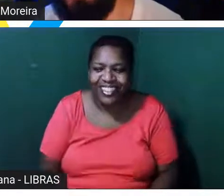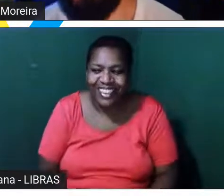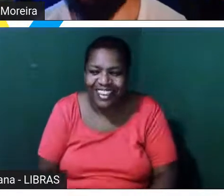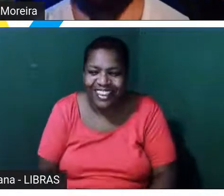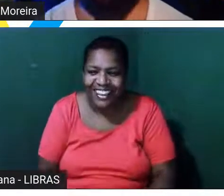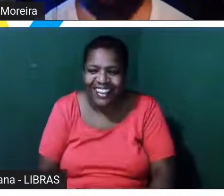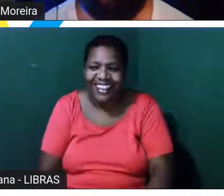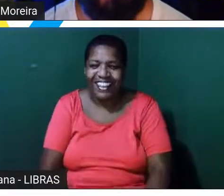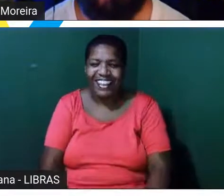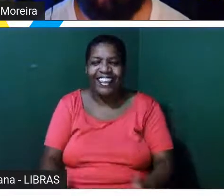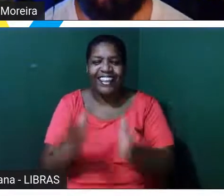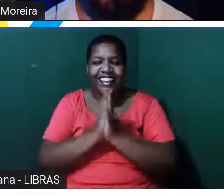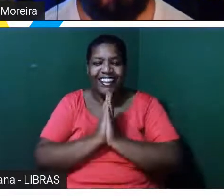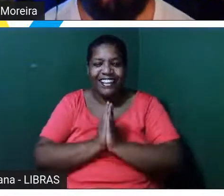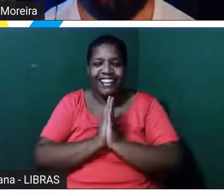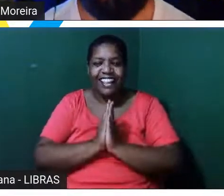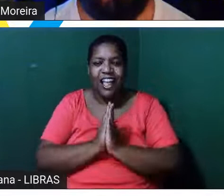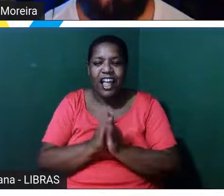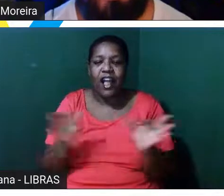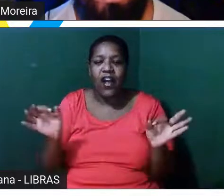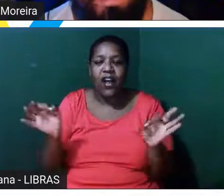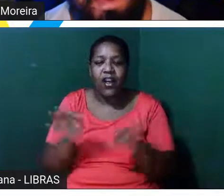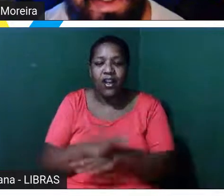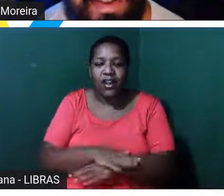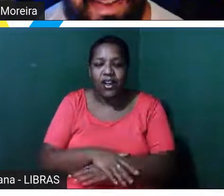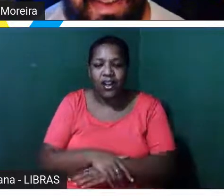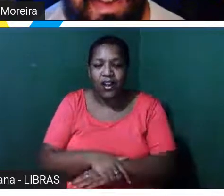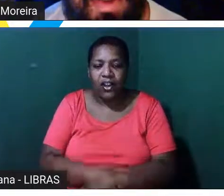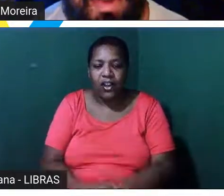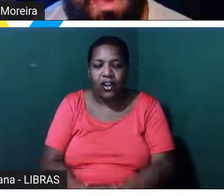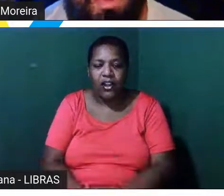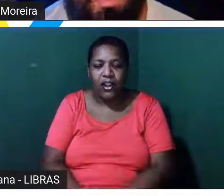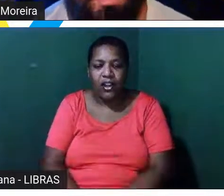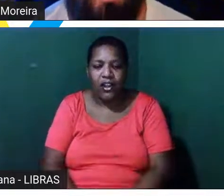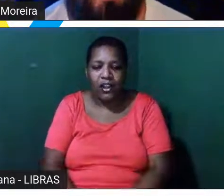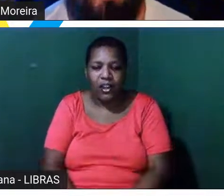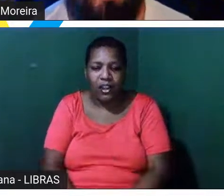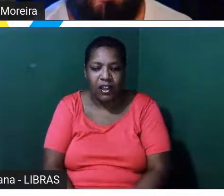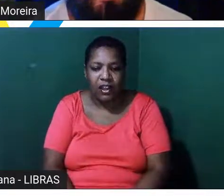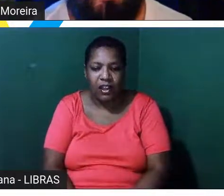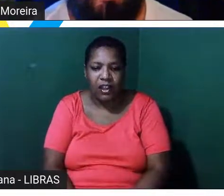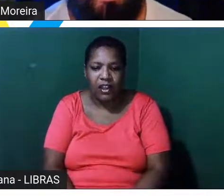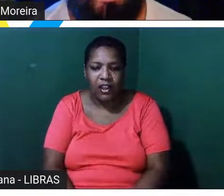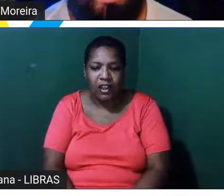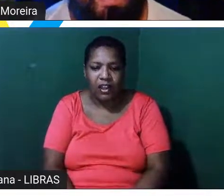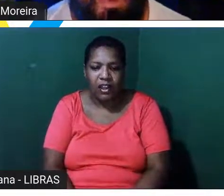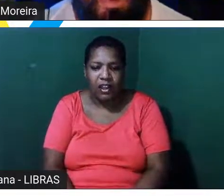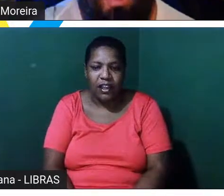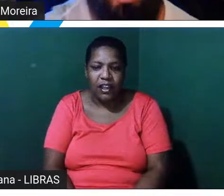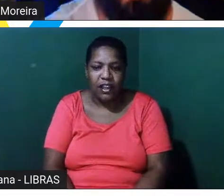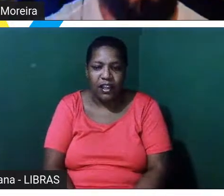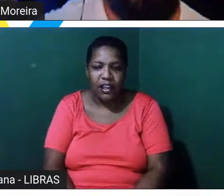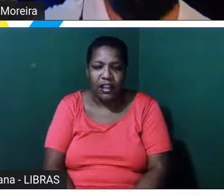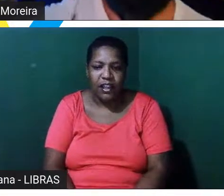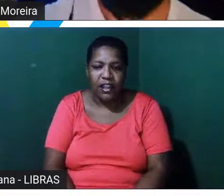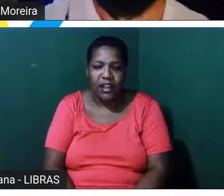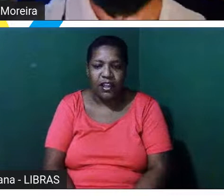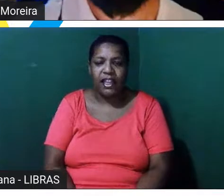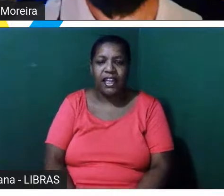e Vinho palavra sinais sinais da agora né galera vem embora agora não e